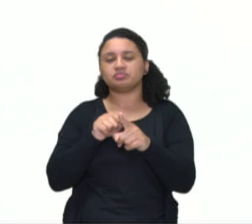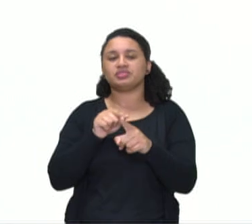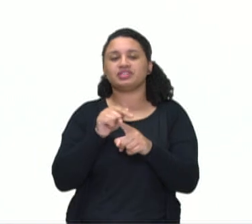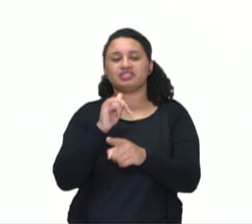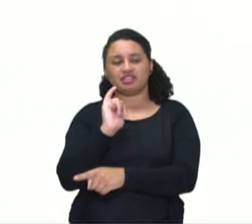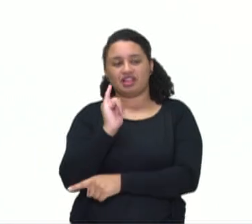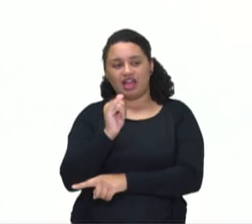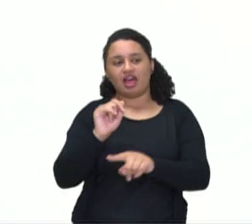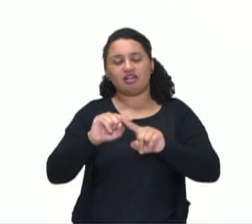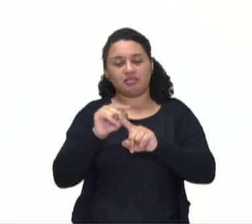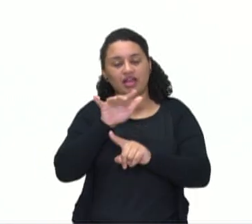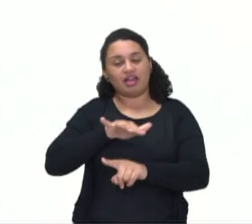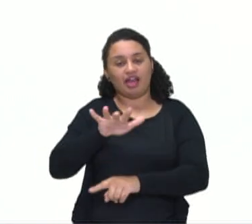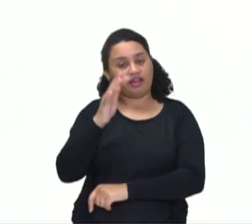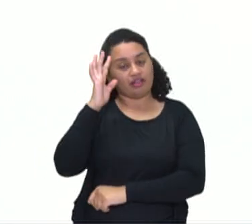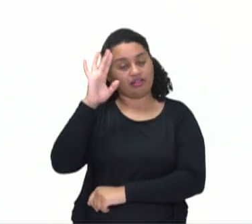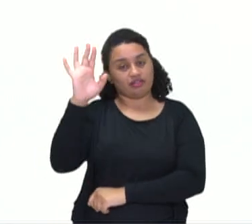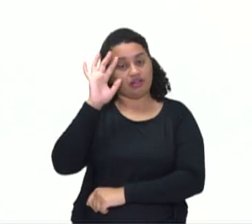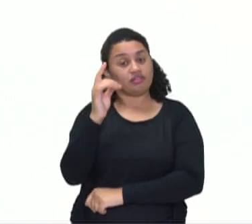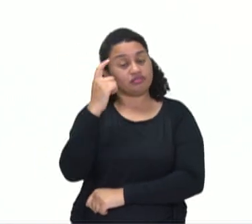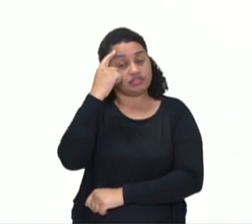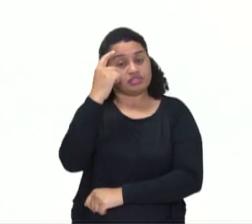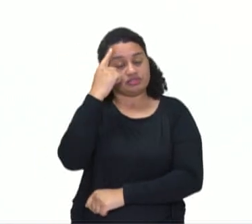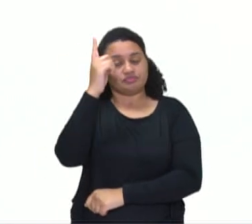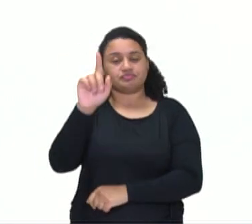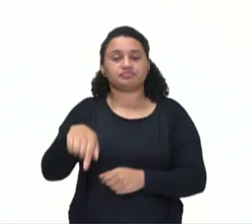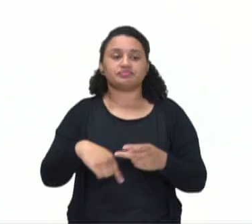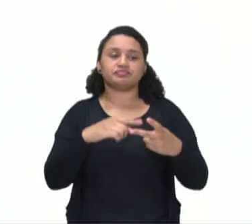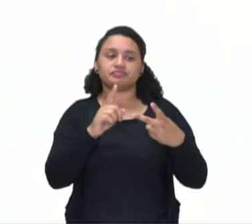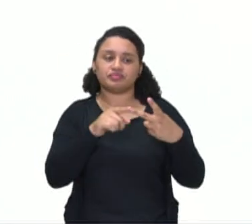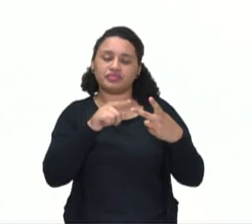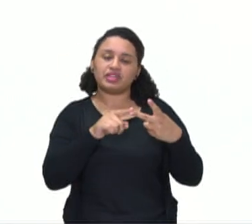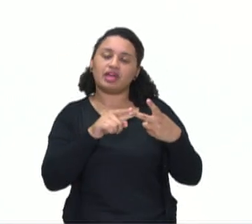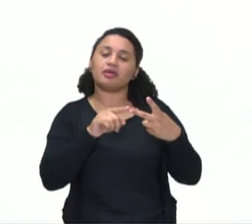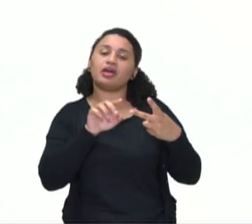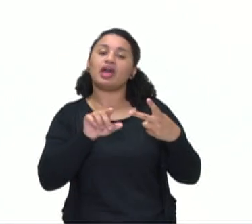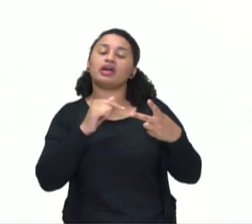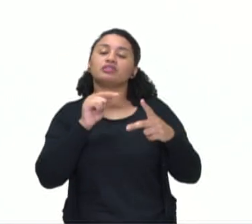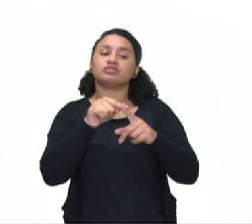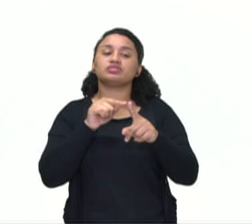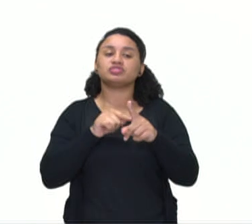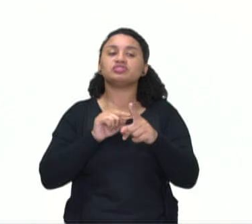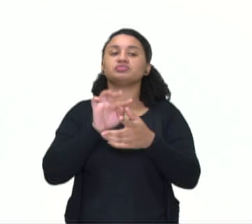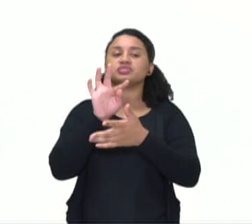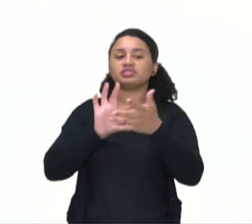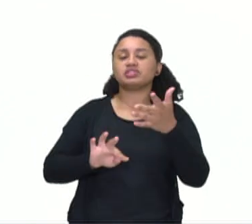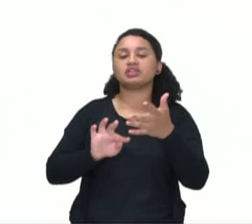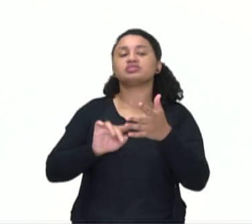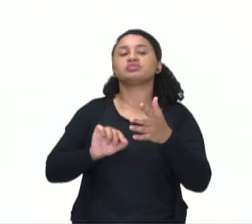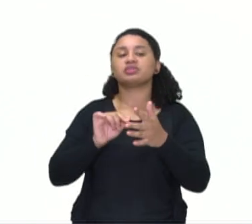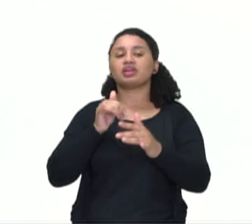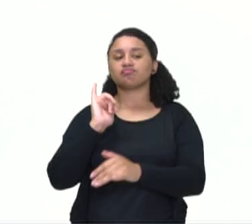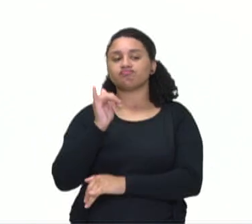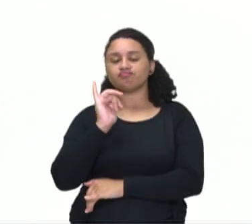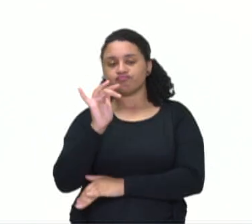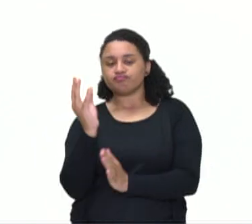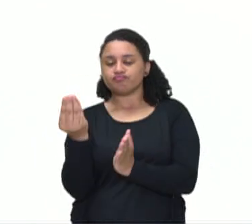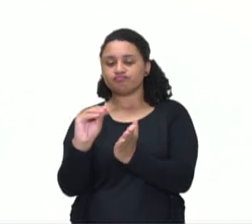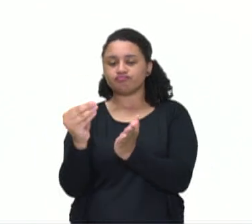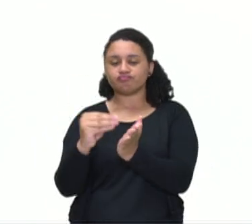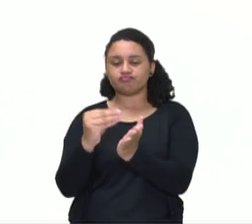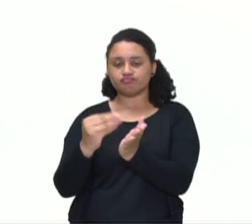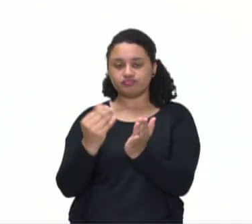no campo da ficção. B. Pertence ao grupo de textos da ordem do relatar, no campo da documentação